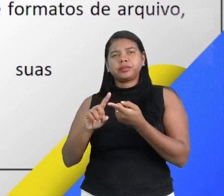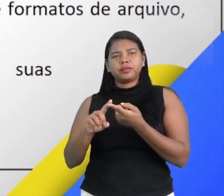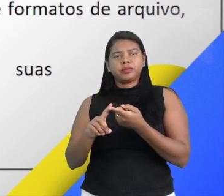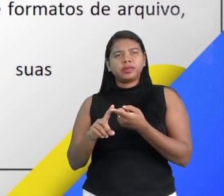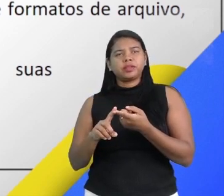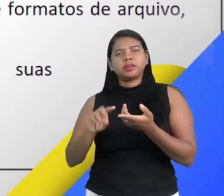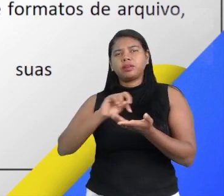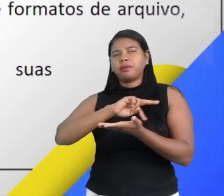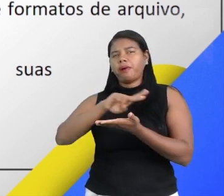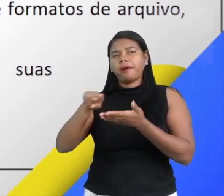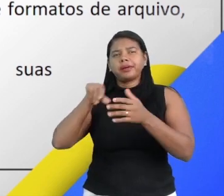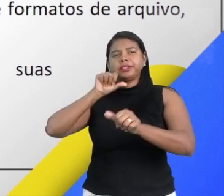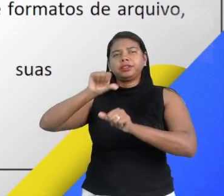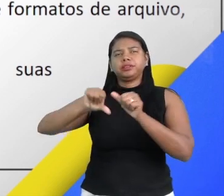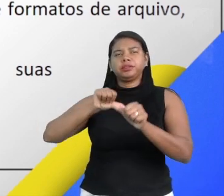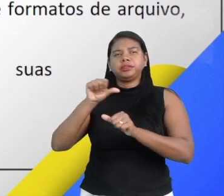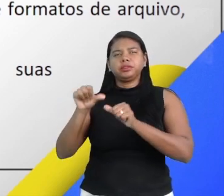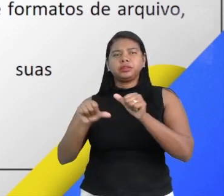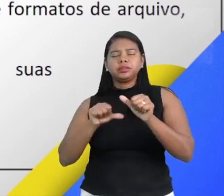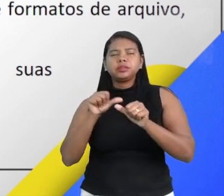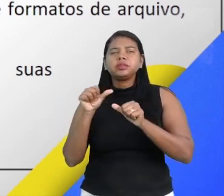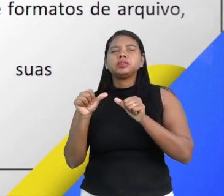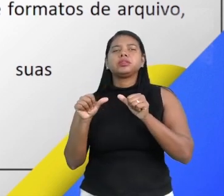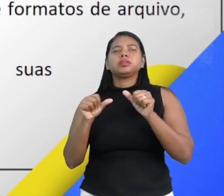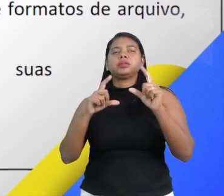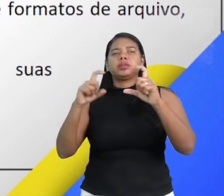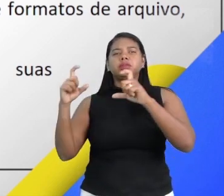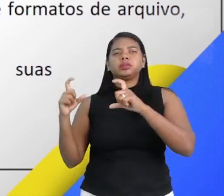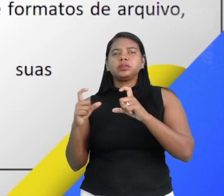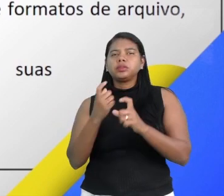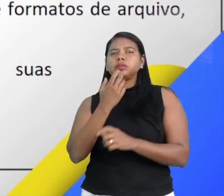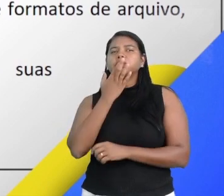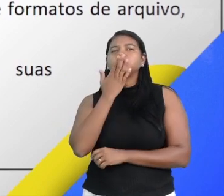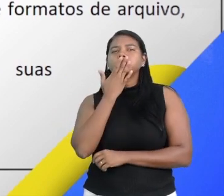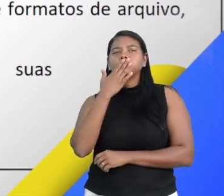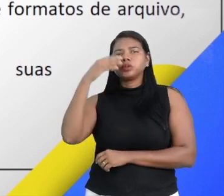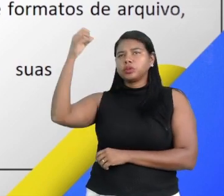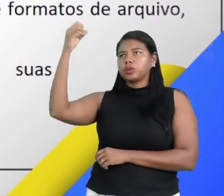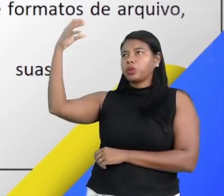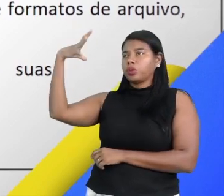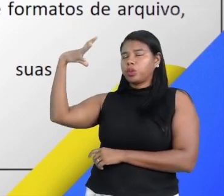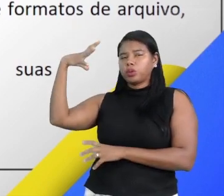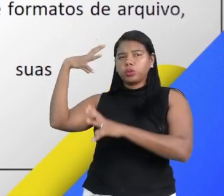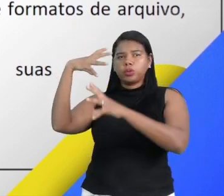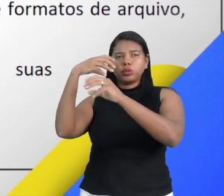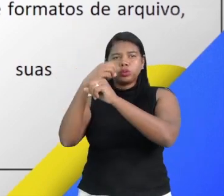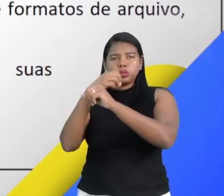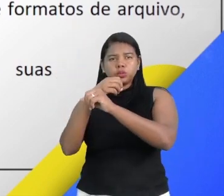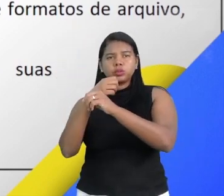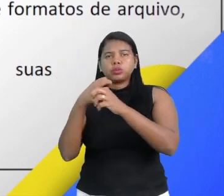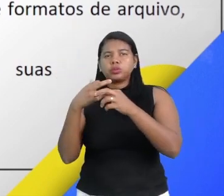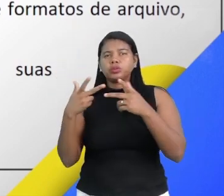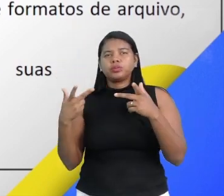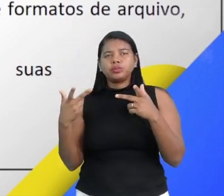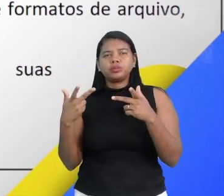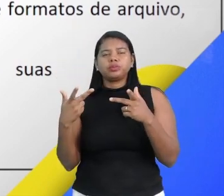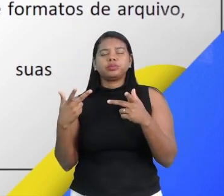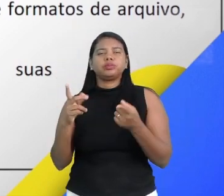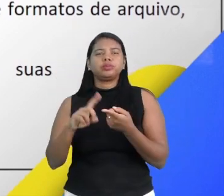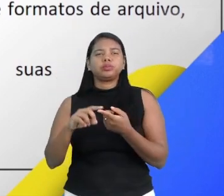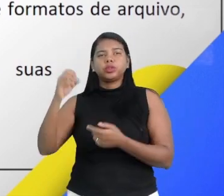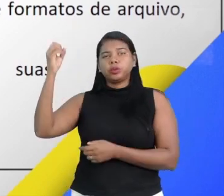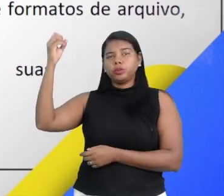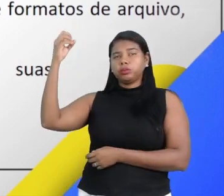que podem ser aplicados, incluindo desfoque, nitidez, luz, sombra e muitos outros. Você pode pegar uma luz muito dura